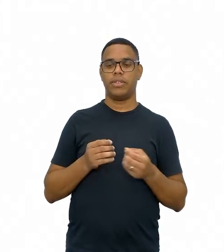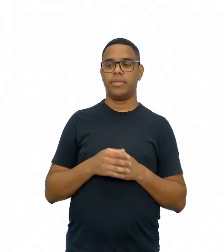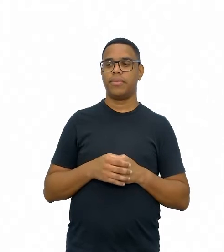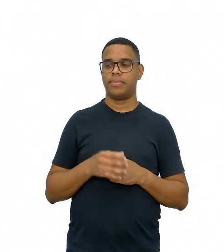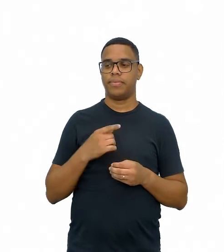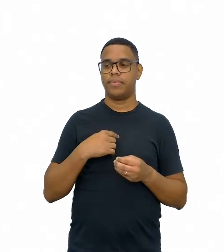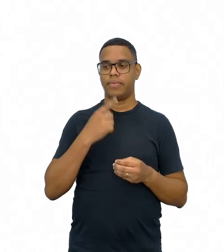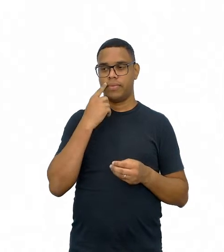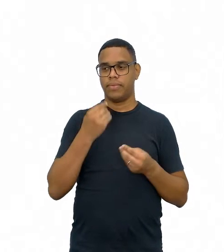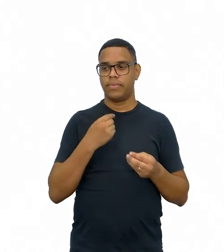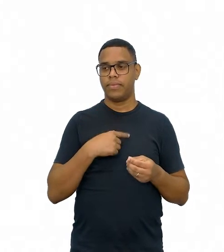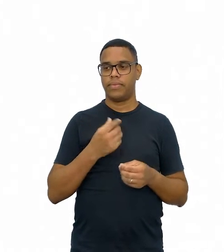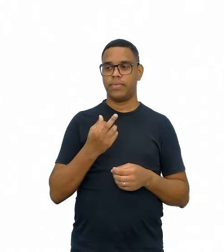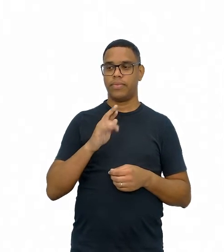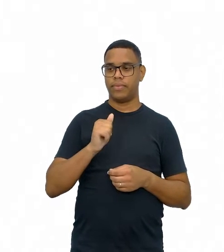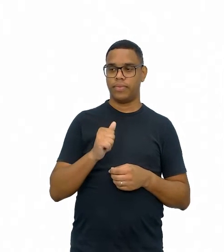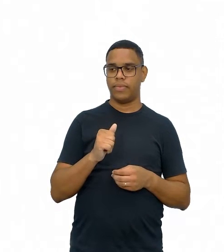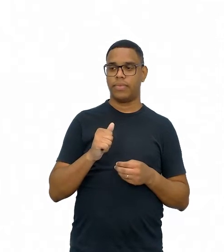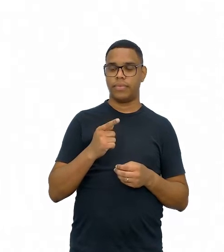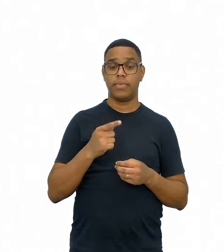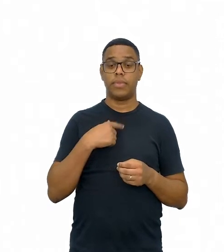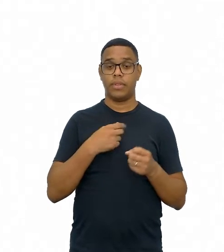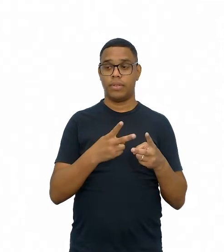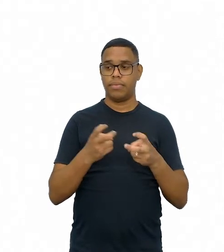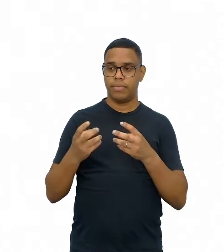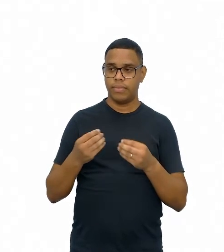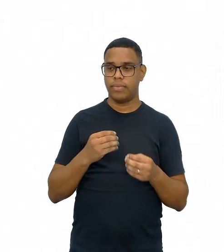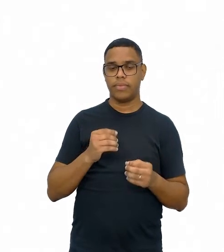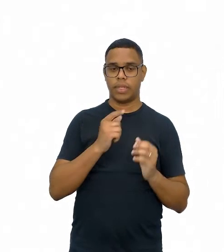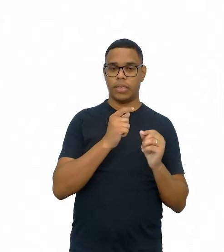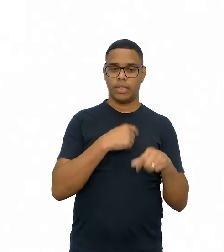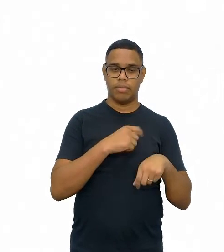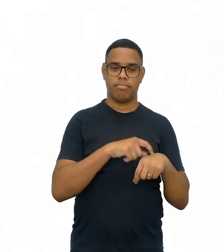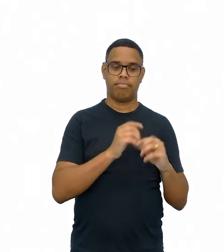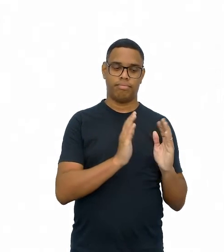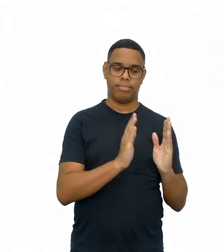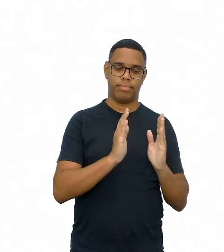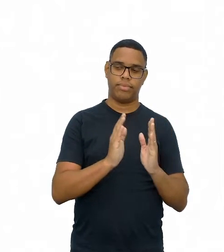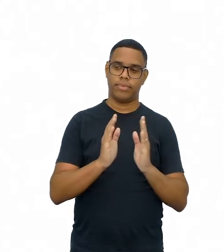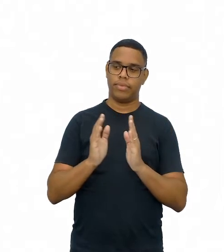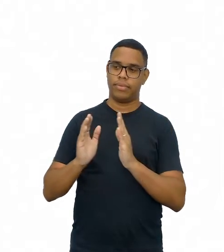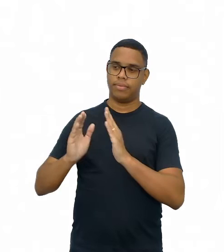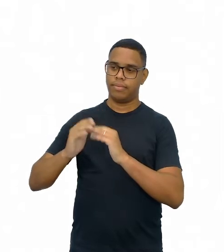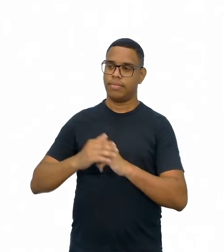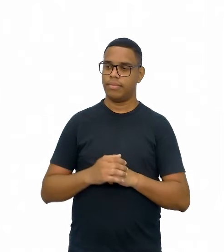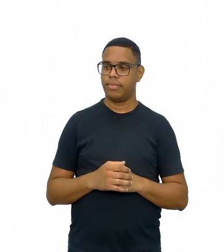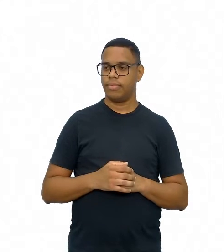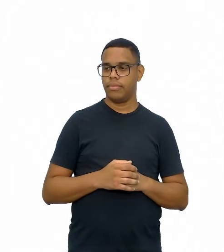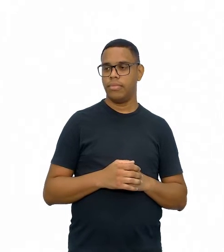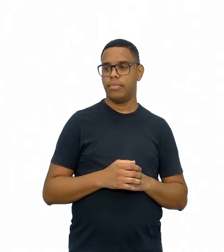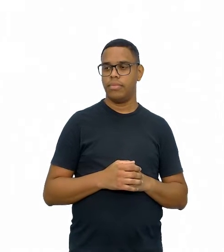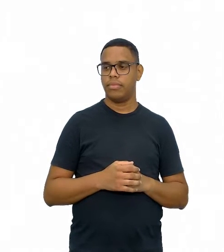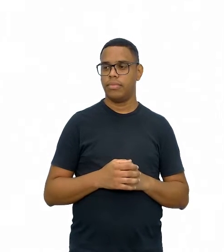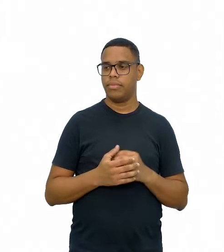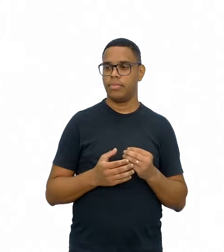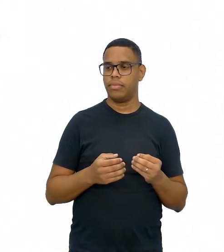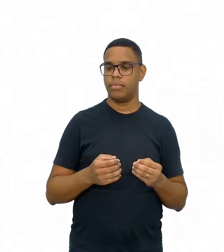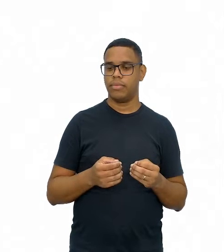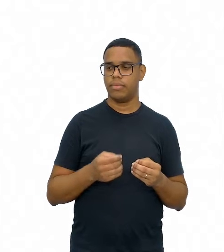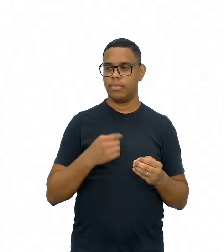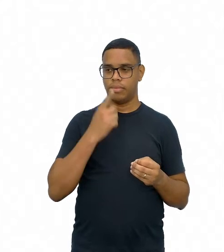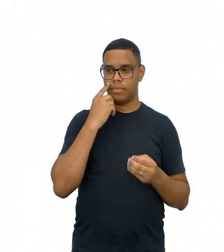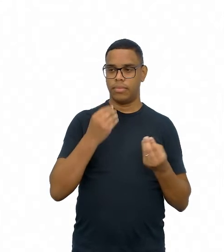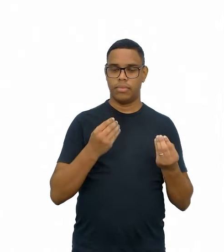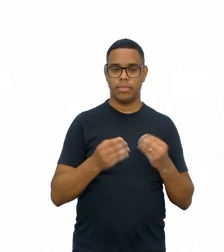a fração diz que é para reconhecer pedaços menores que um inteiro, partes menores que um inteiro, então